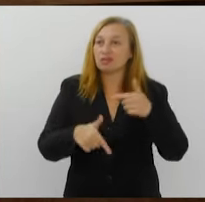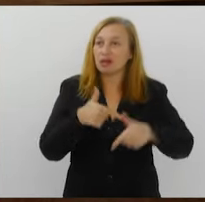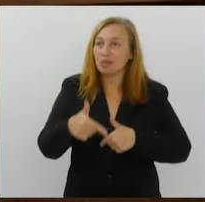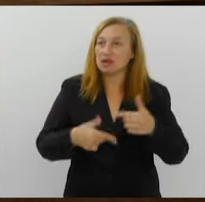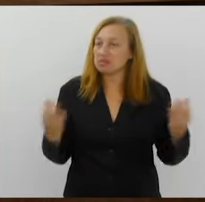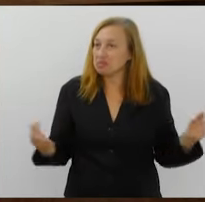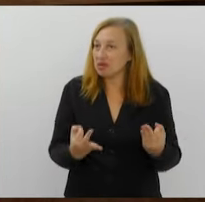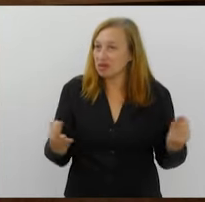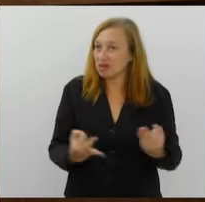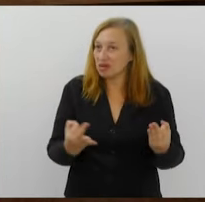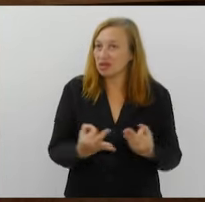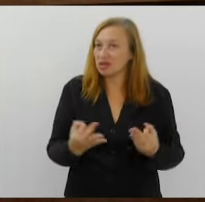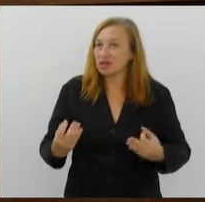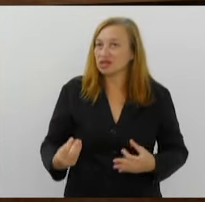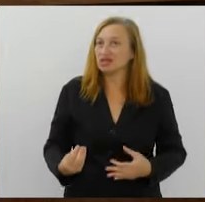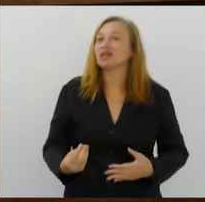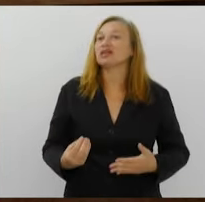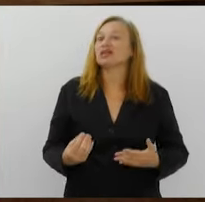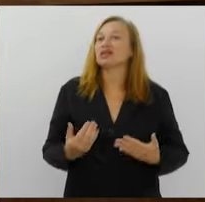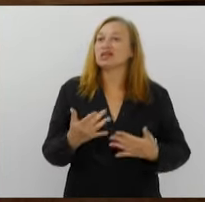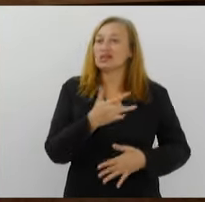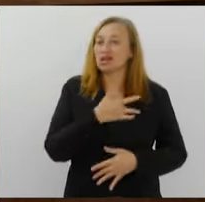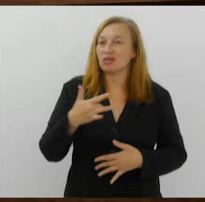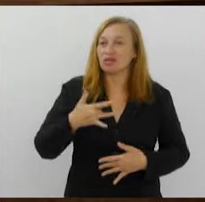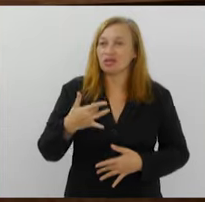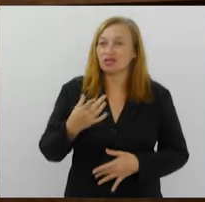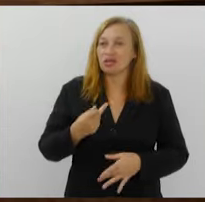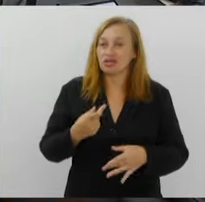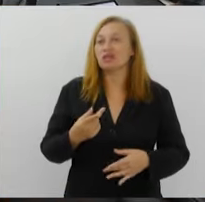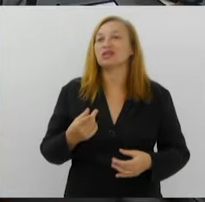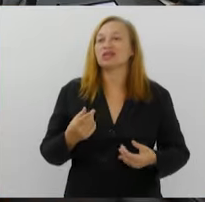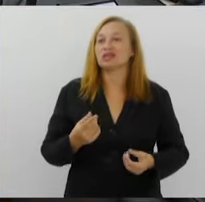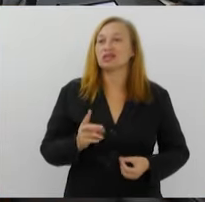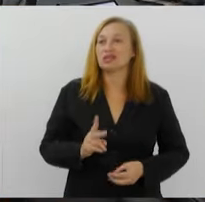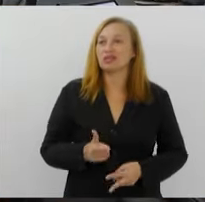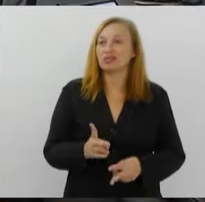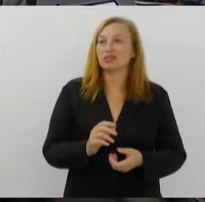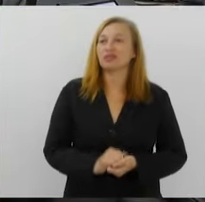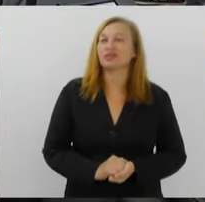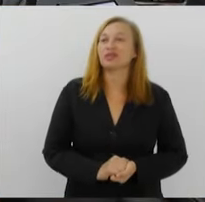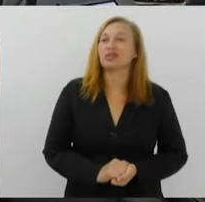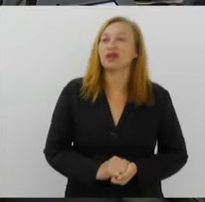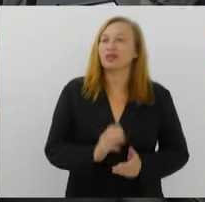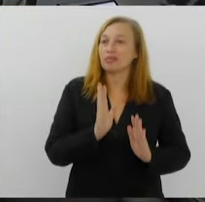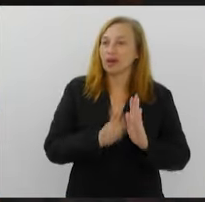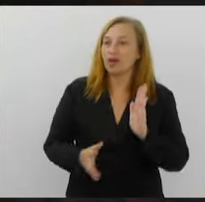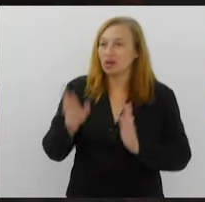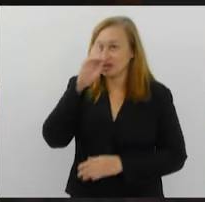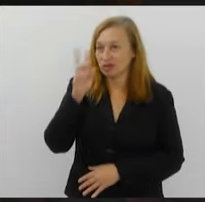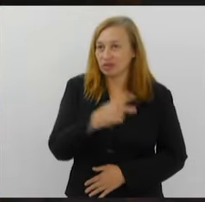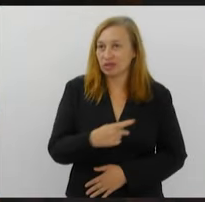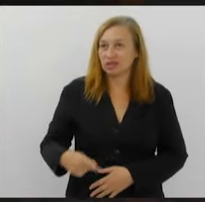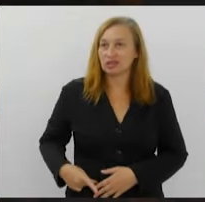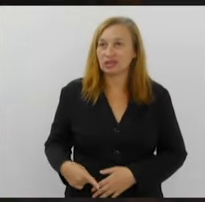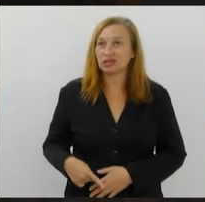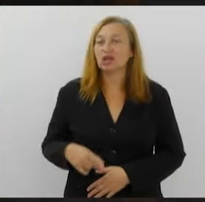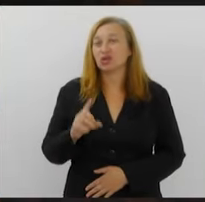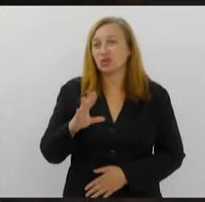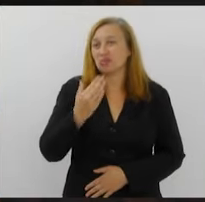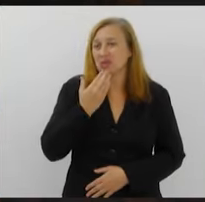trabalho, não é? E vida, muita saúde. Pela ordem, senhora presidenta. Concedido, só